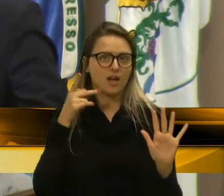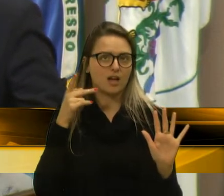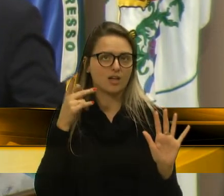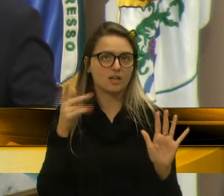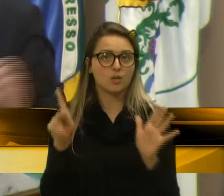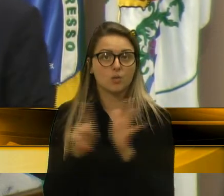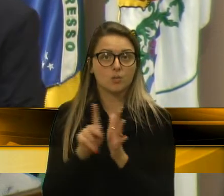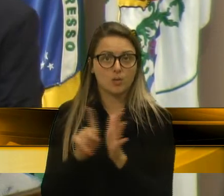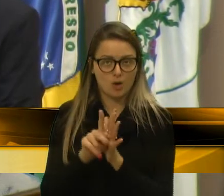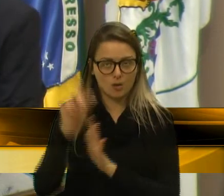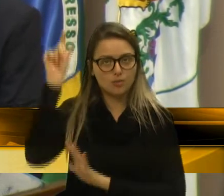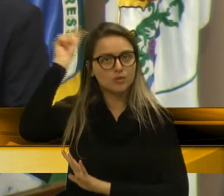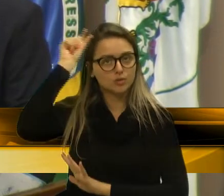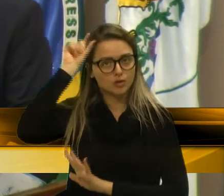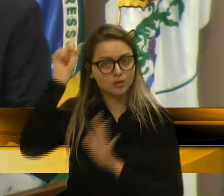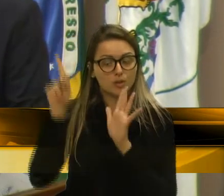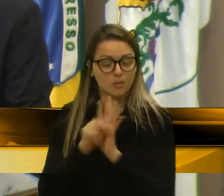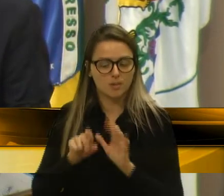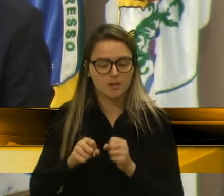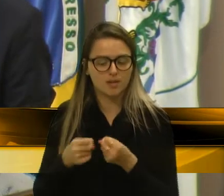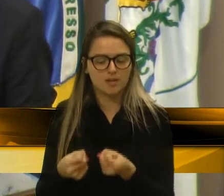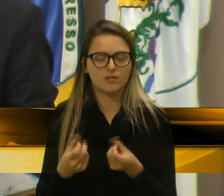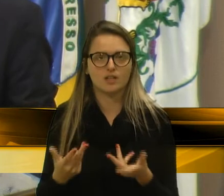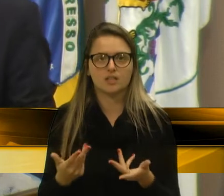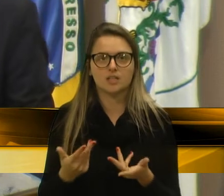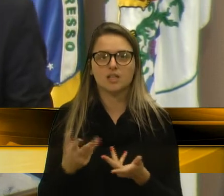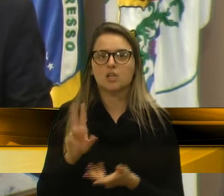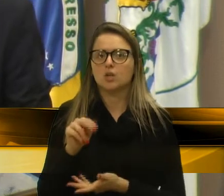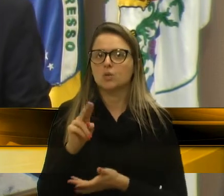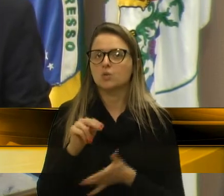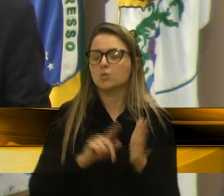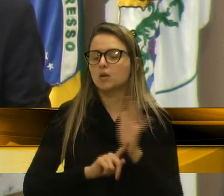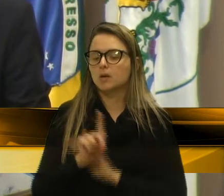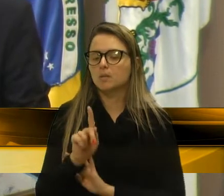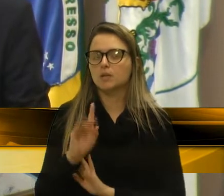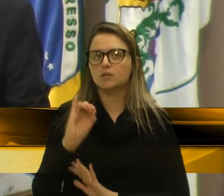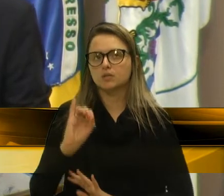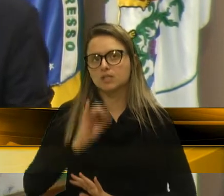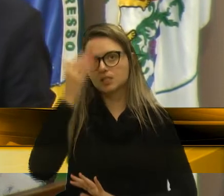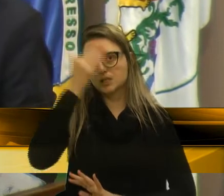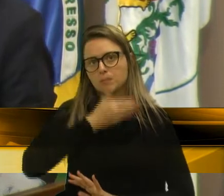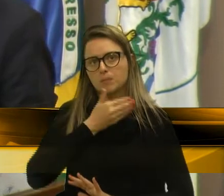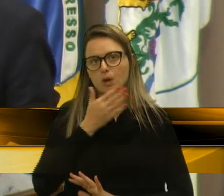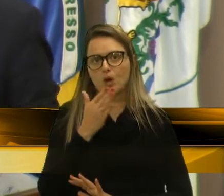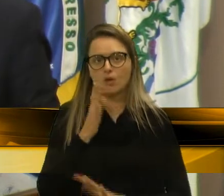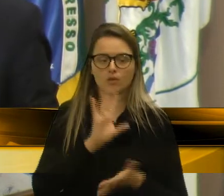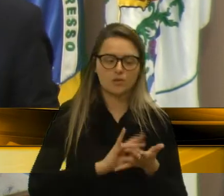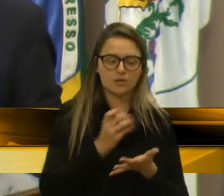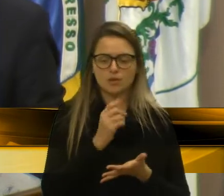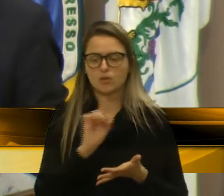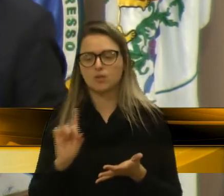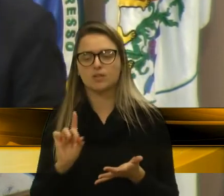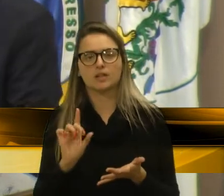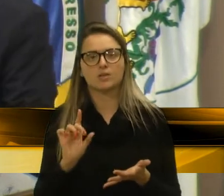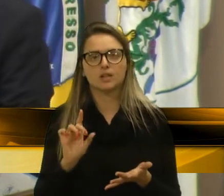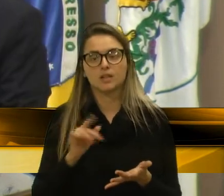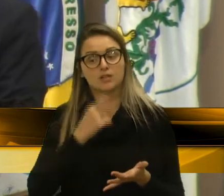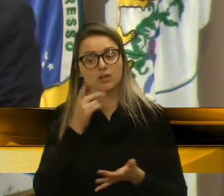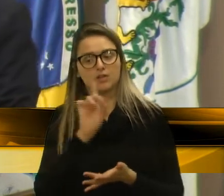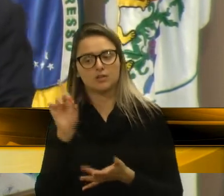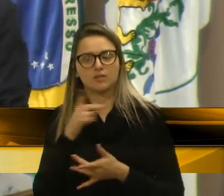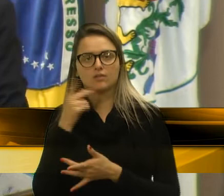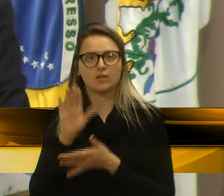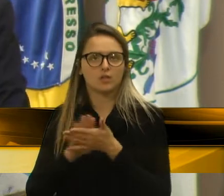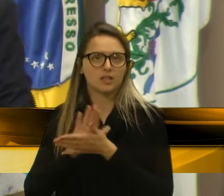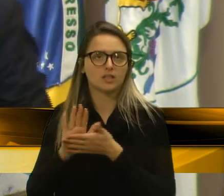Chico Guerra, na sua defesa, em nenhum momento questiona a questão de ser prova ilícita ou que não falou aquilo. Inclusive, vereador, eu